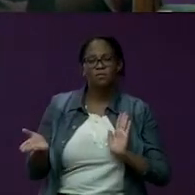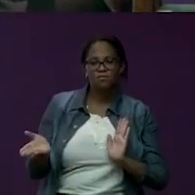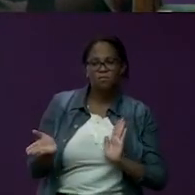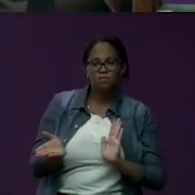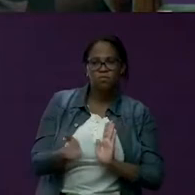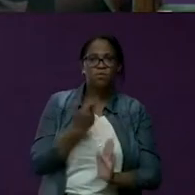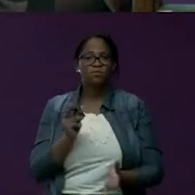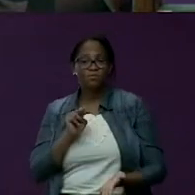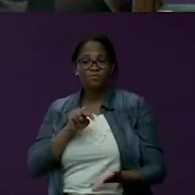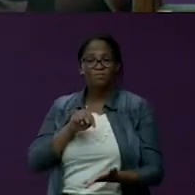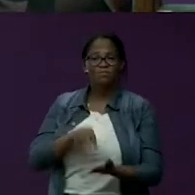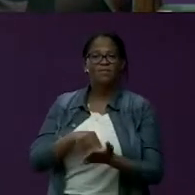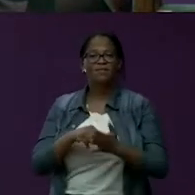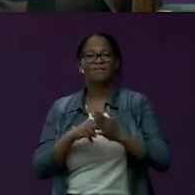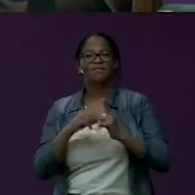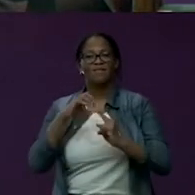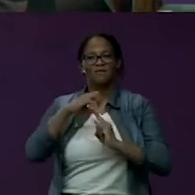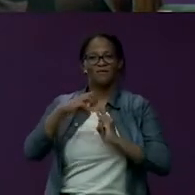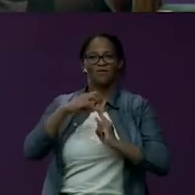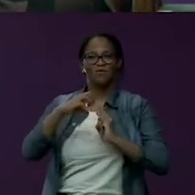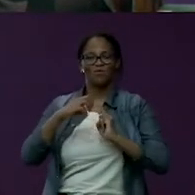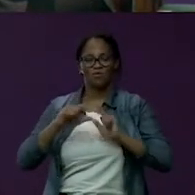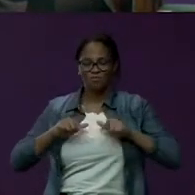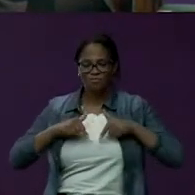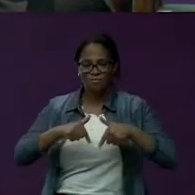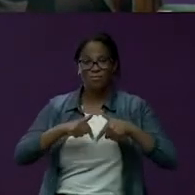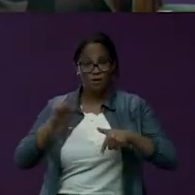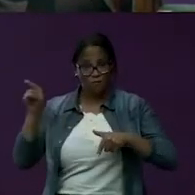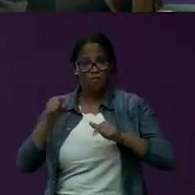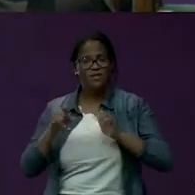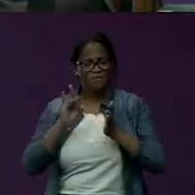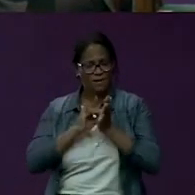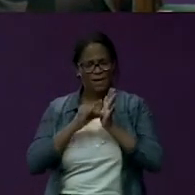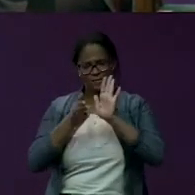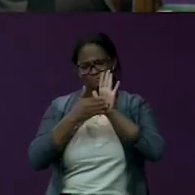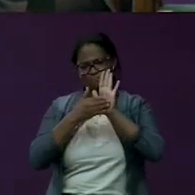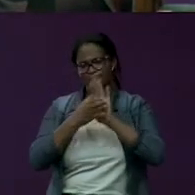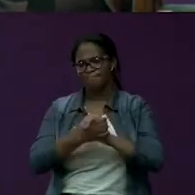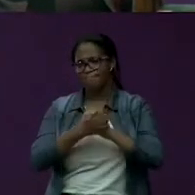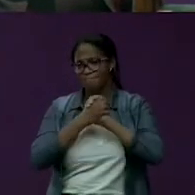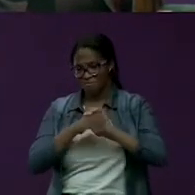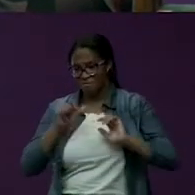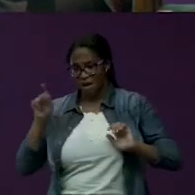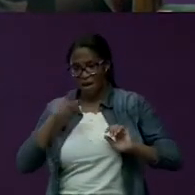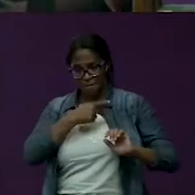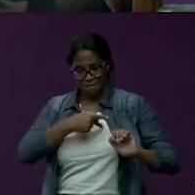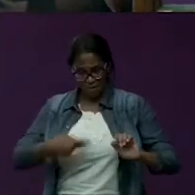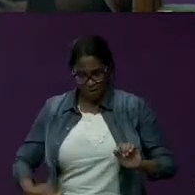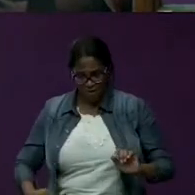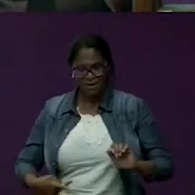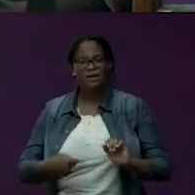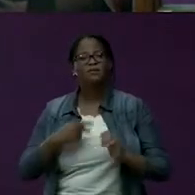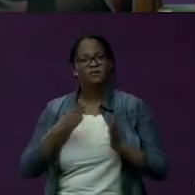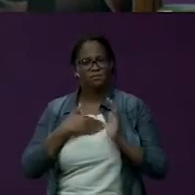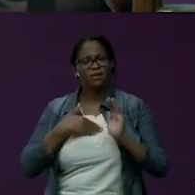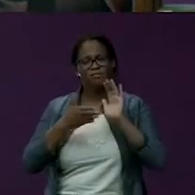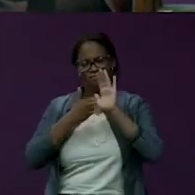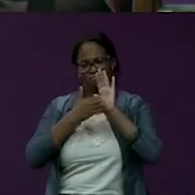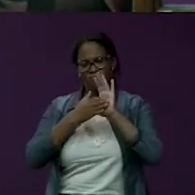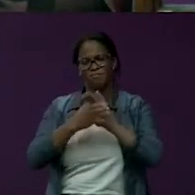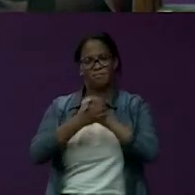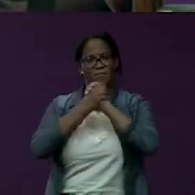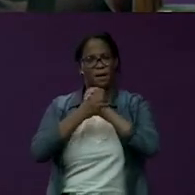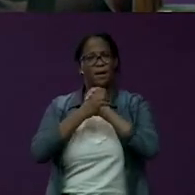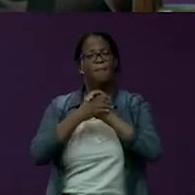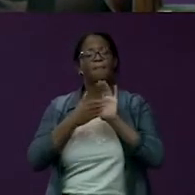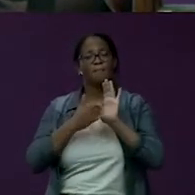do protagonismo dessa instituição. E você tem esse mérito, a presidência tem esse mérito, essa instituição tem esse mérito, e a